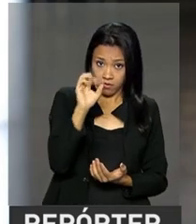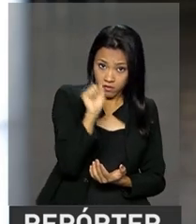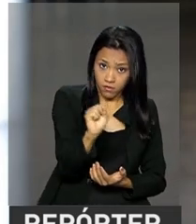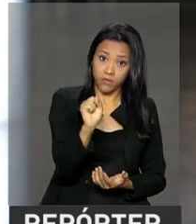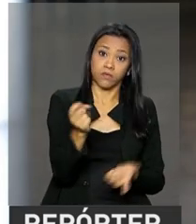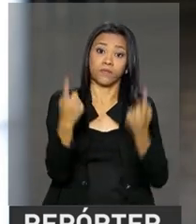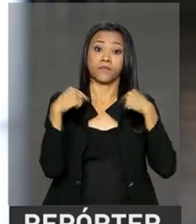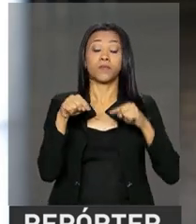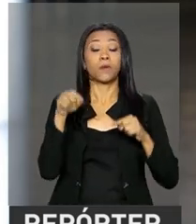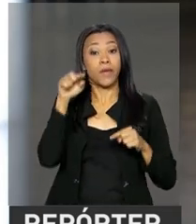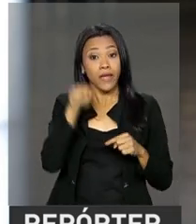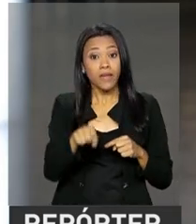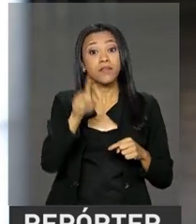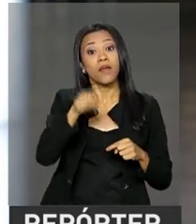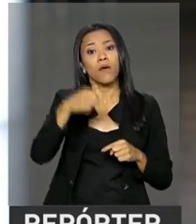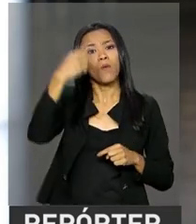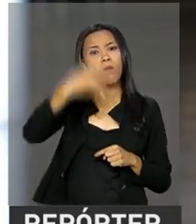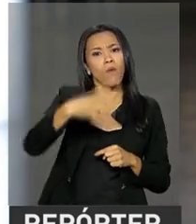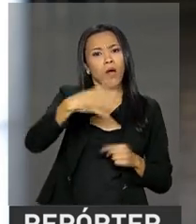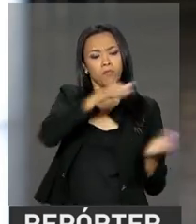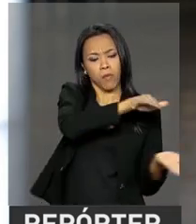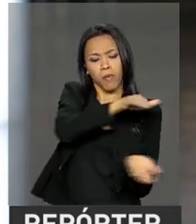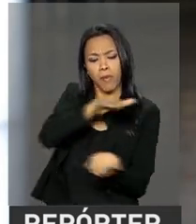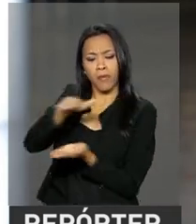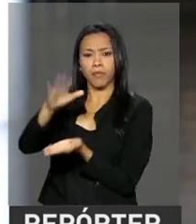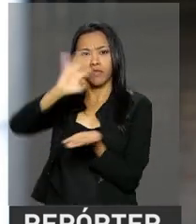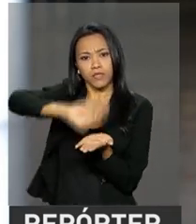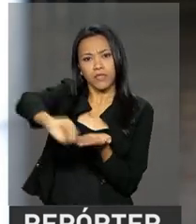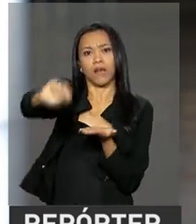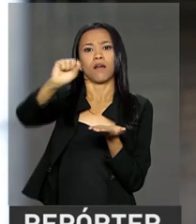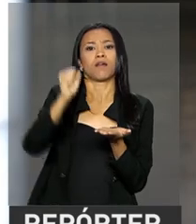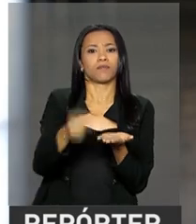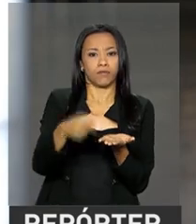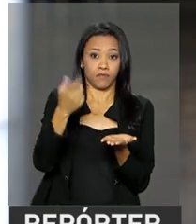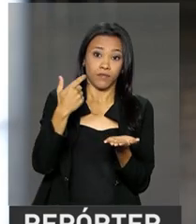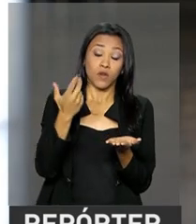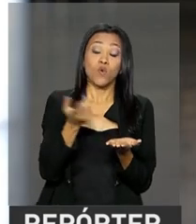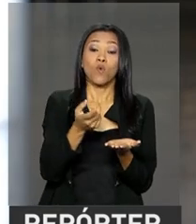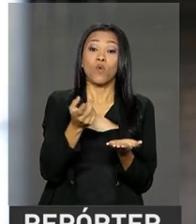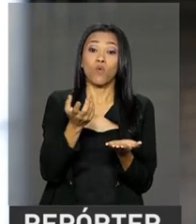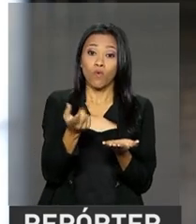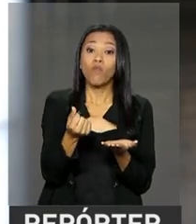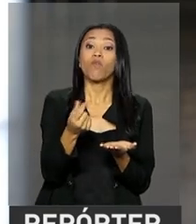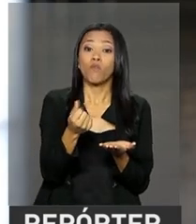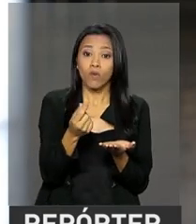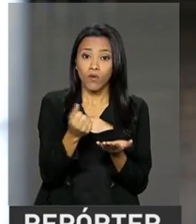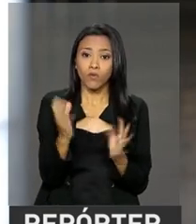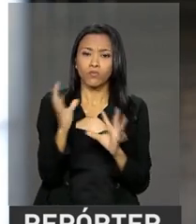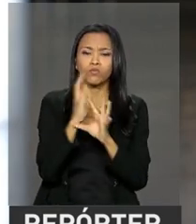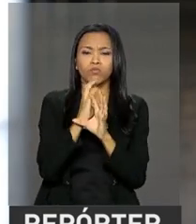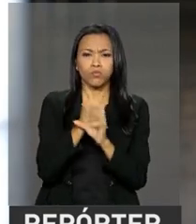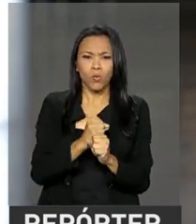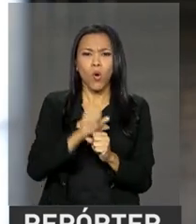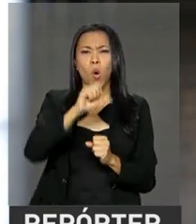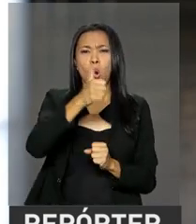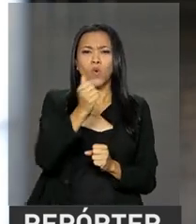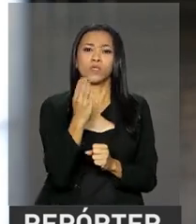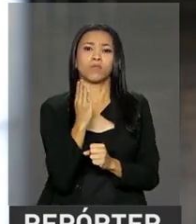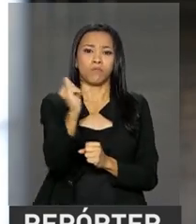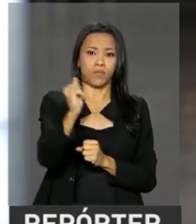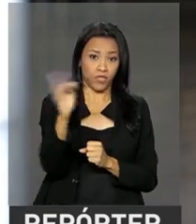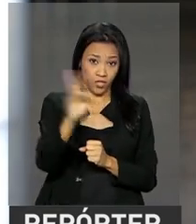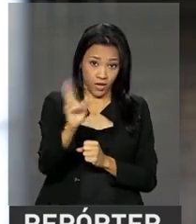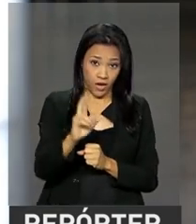FGTS. Esse é o quarto lote liberado pelo programa. O valor disponível é de quase R$ 11 bilhões